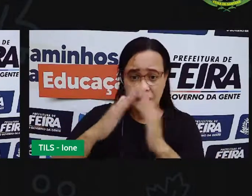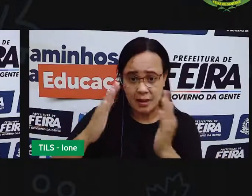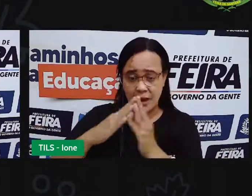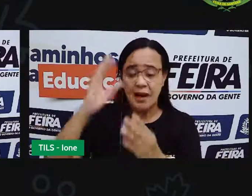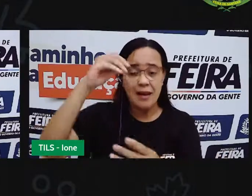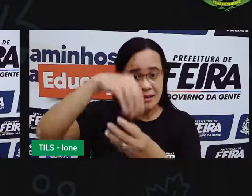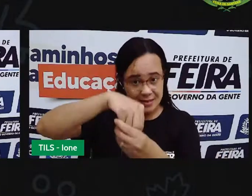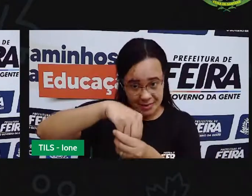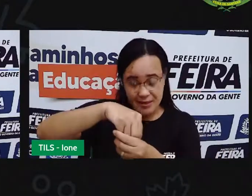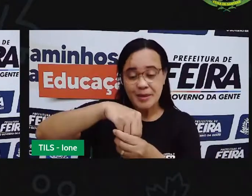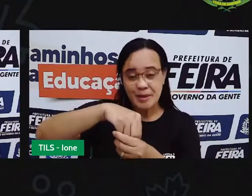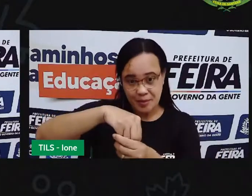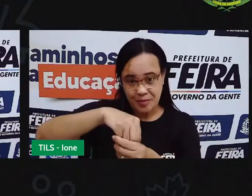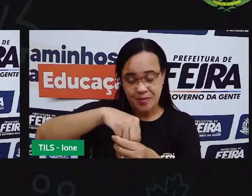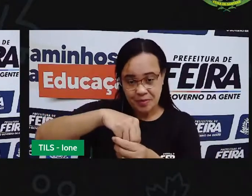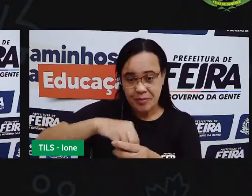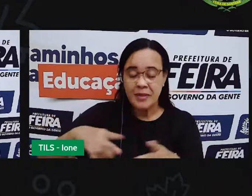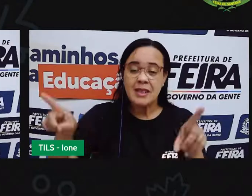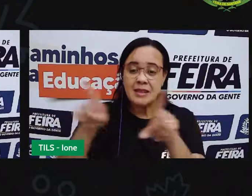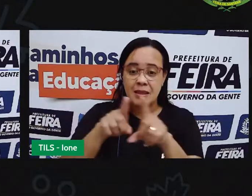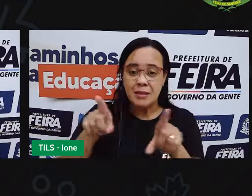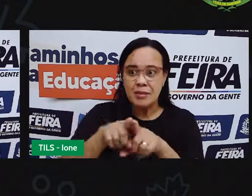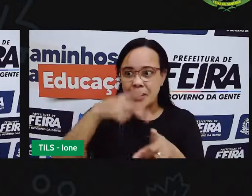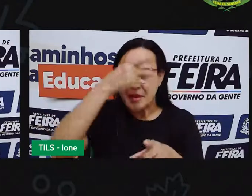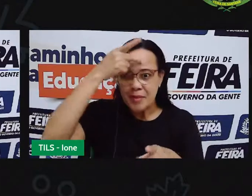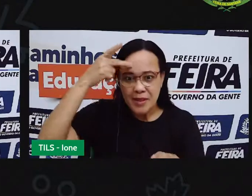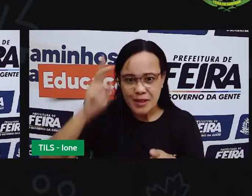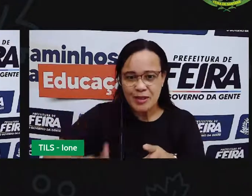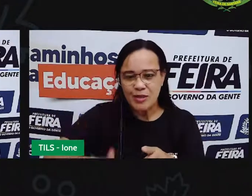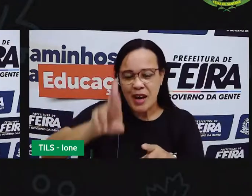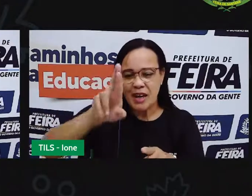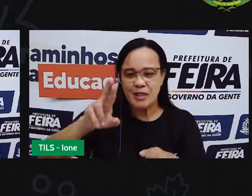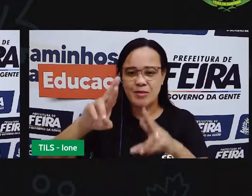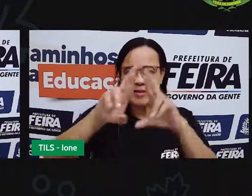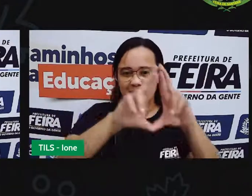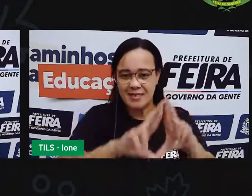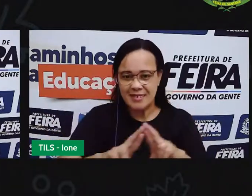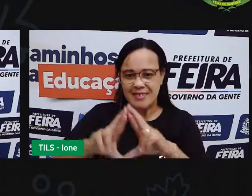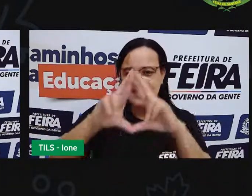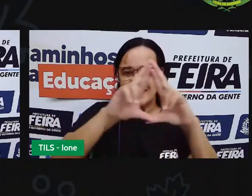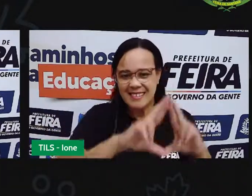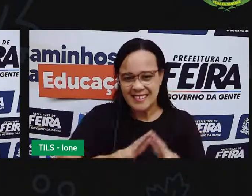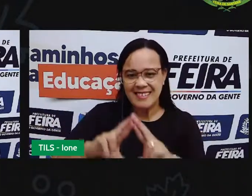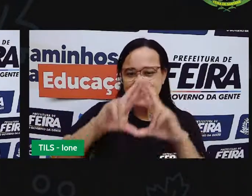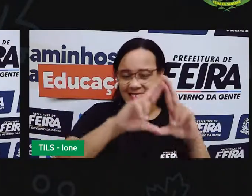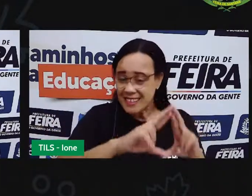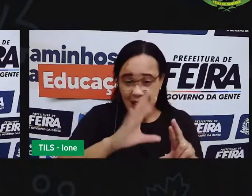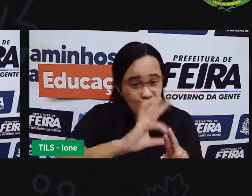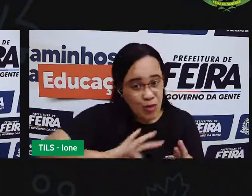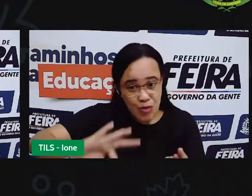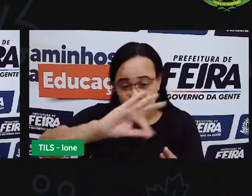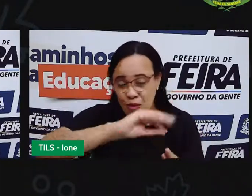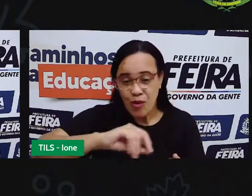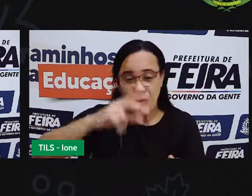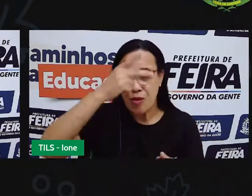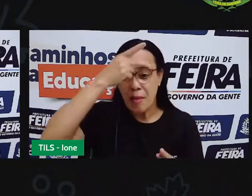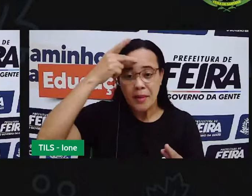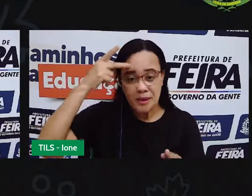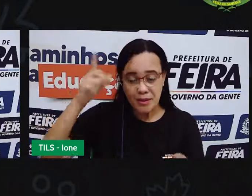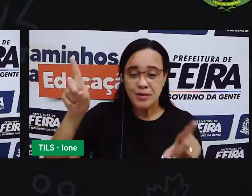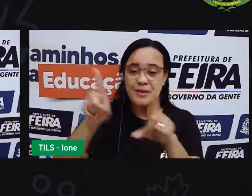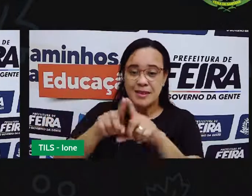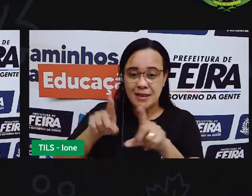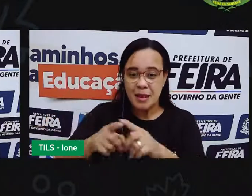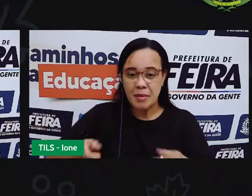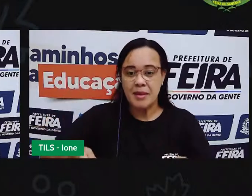casa. Os recicladores e os catadores também. Vimos que essas profissões são